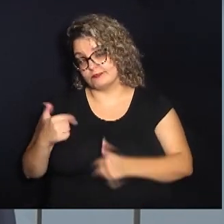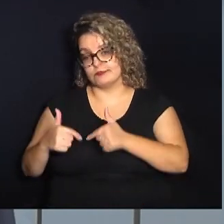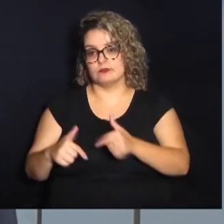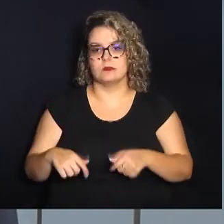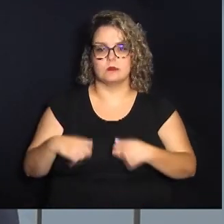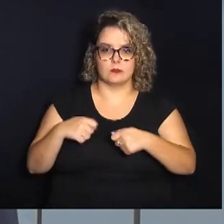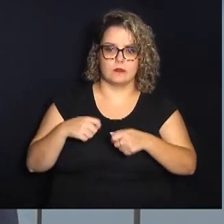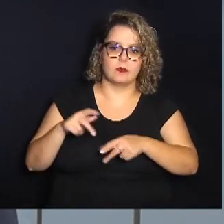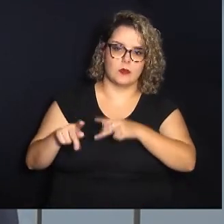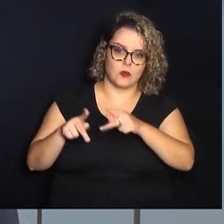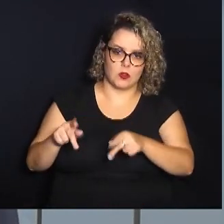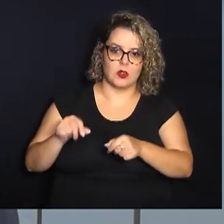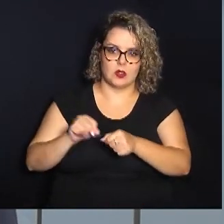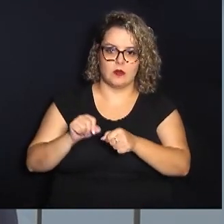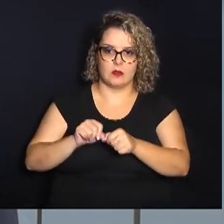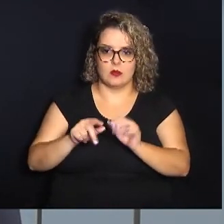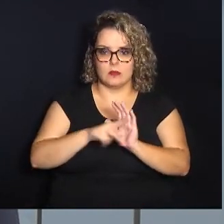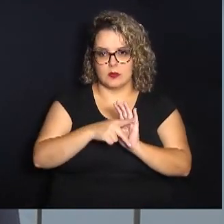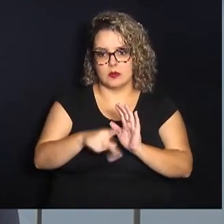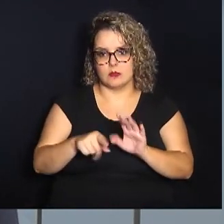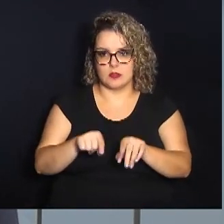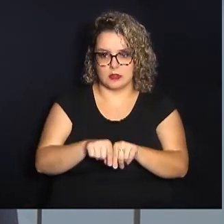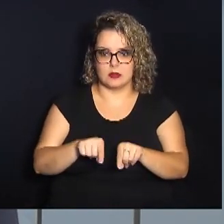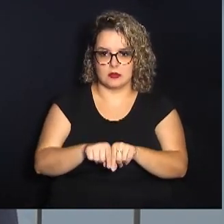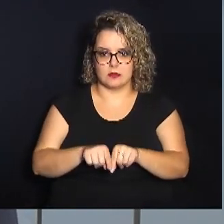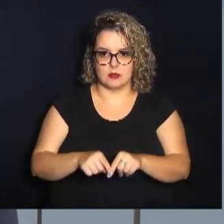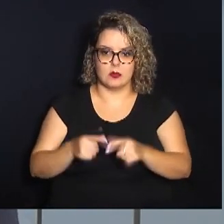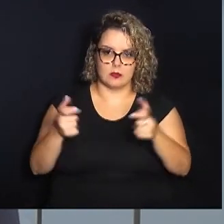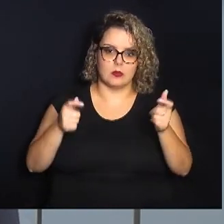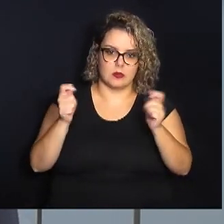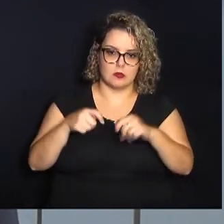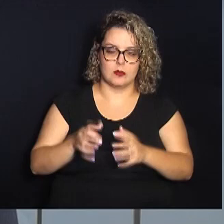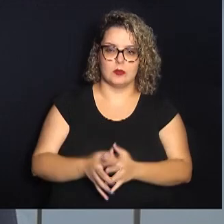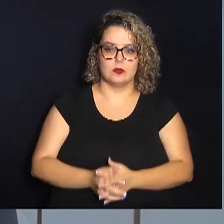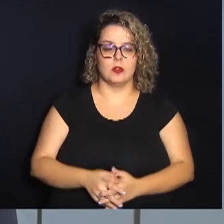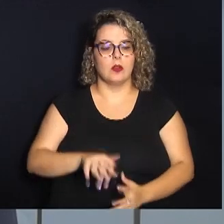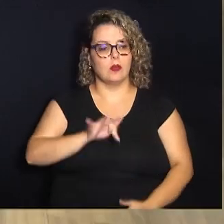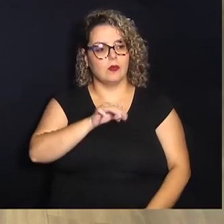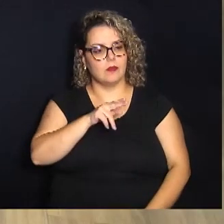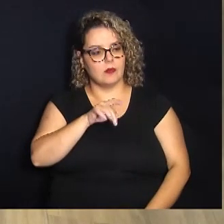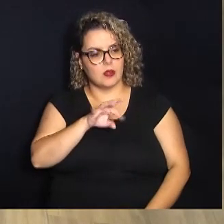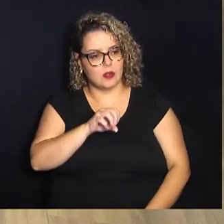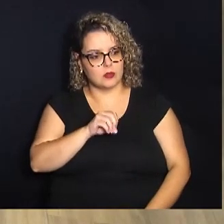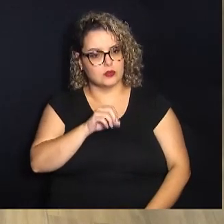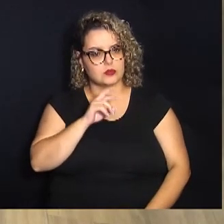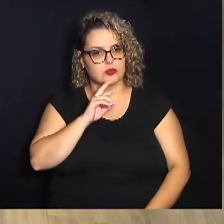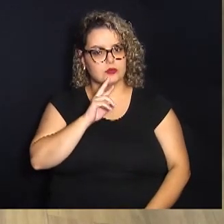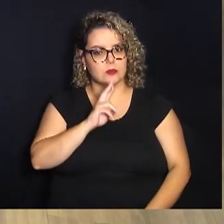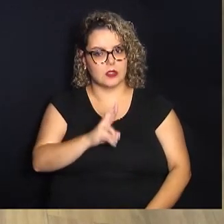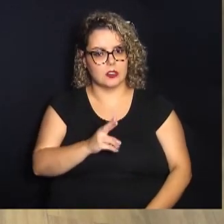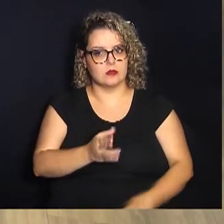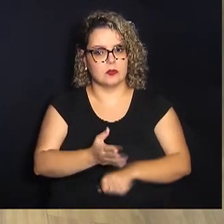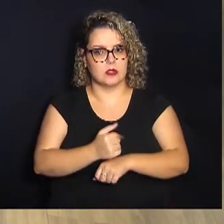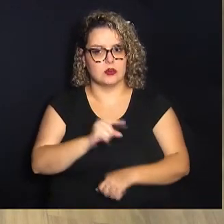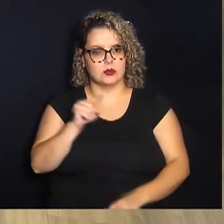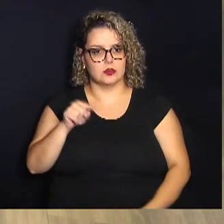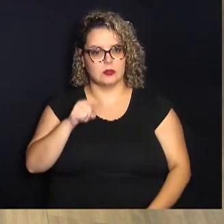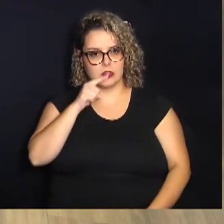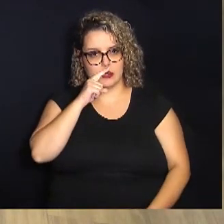população faça a sua parte aí para ter uma maior efetividade. O Fausto, numa resposta anterior do Zé Carlos, ele citou a questão